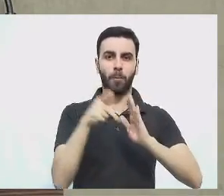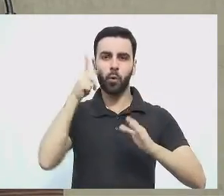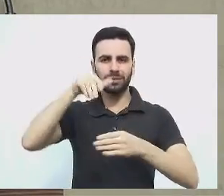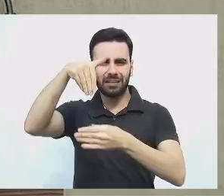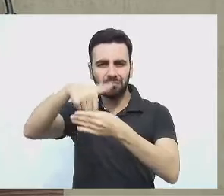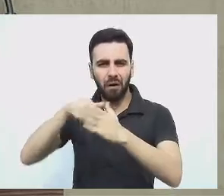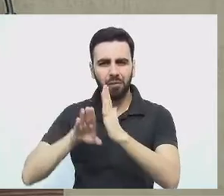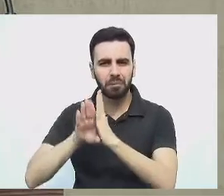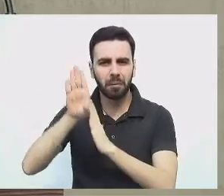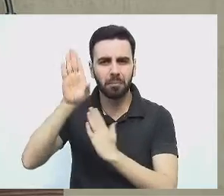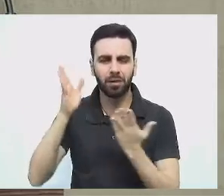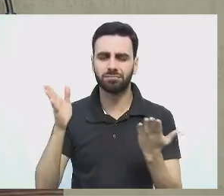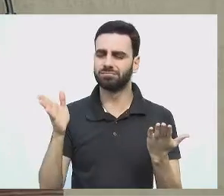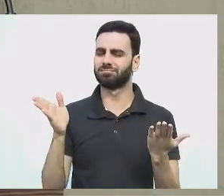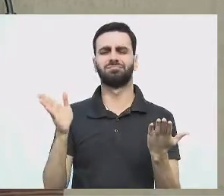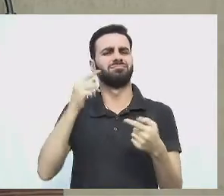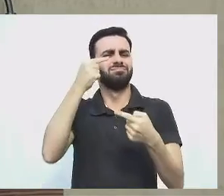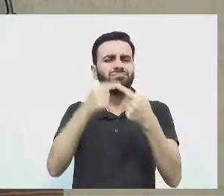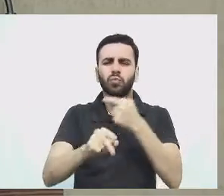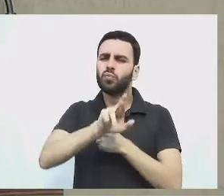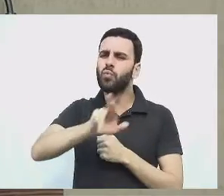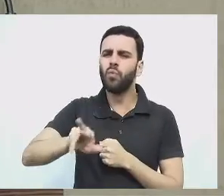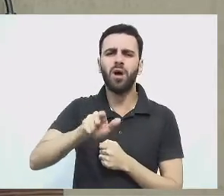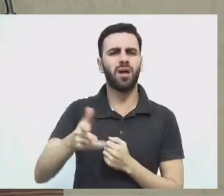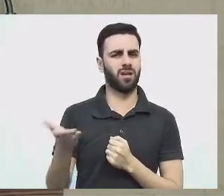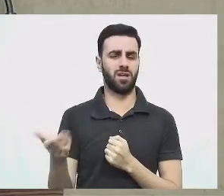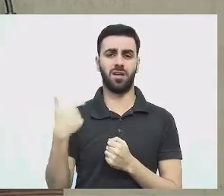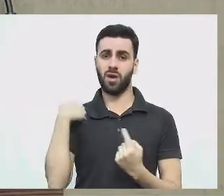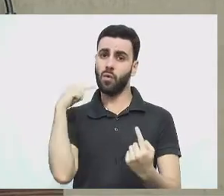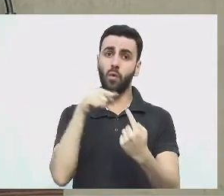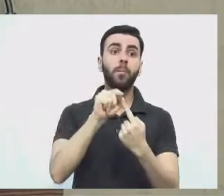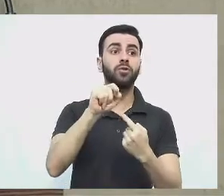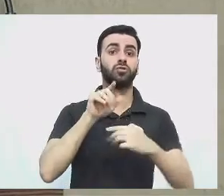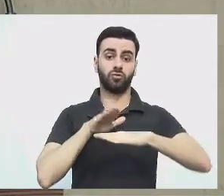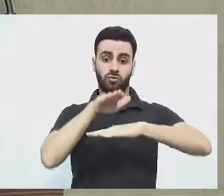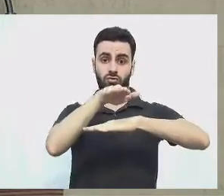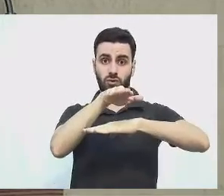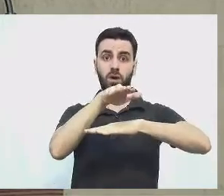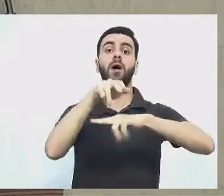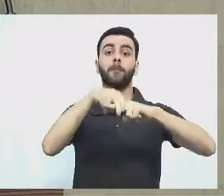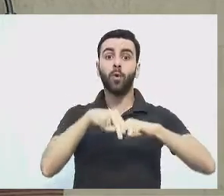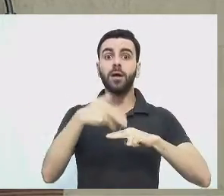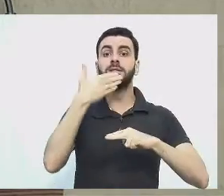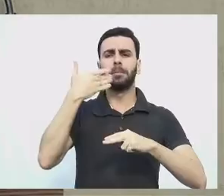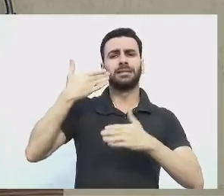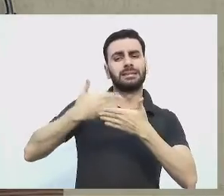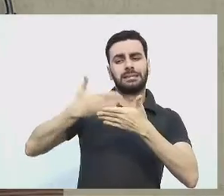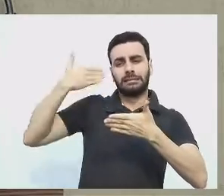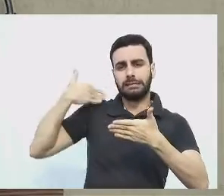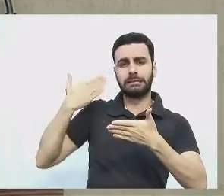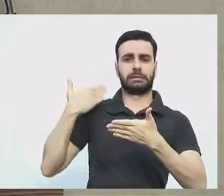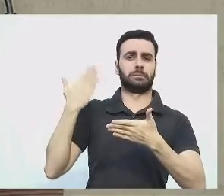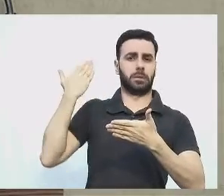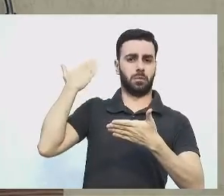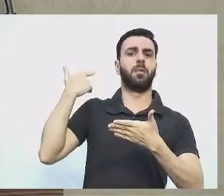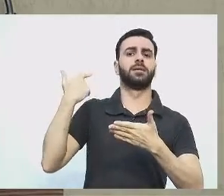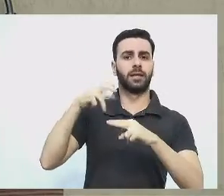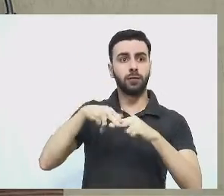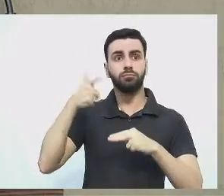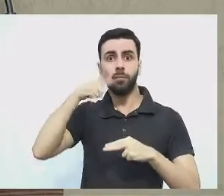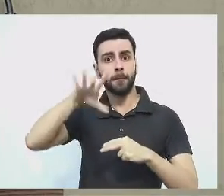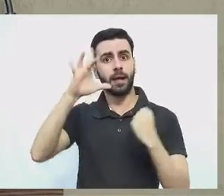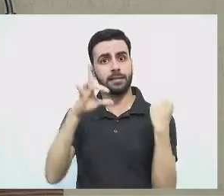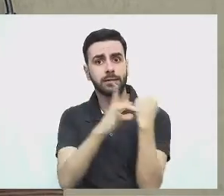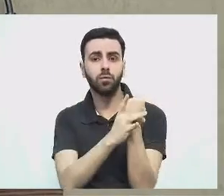ir embora do bairro? Não. Eu fiz as faixas que foi pedido no meu primeiro ano de mandato. É para segurança.